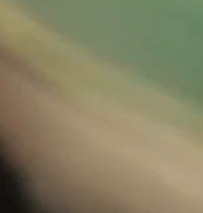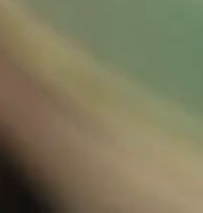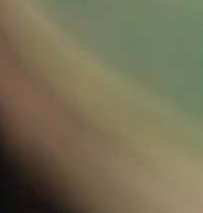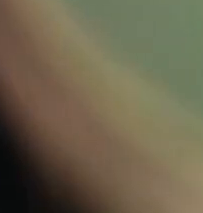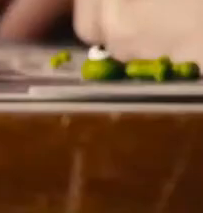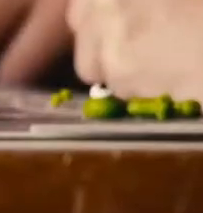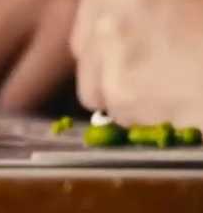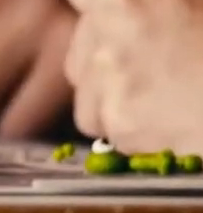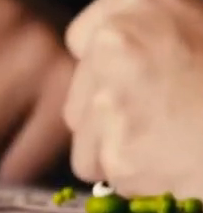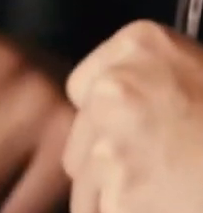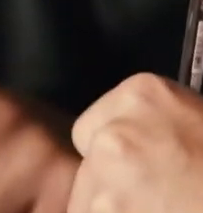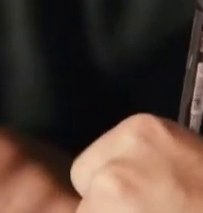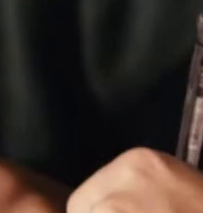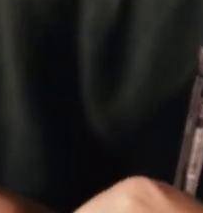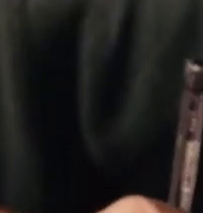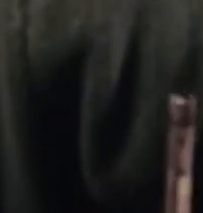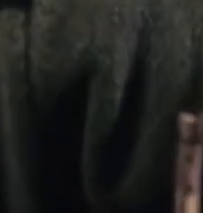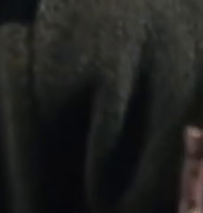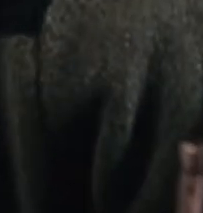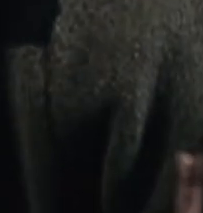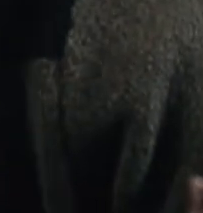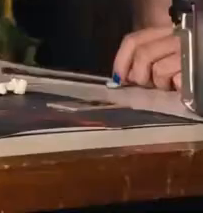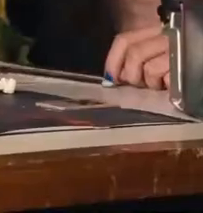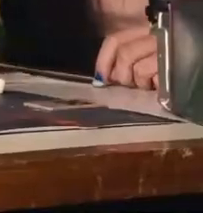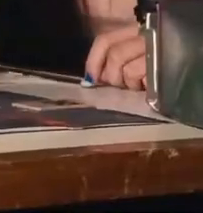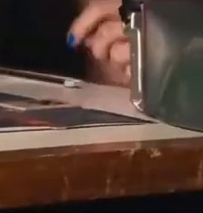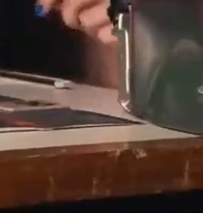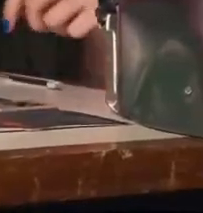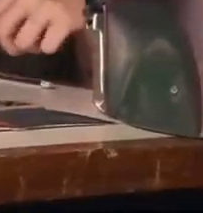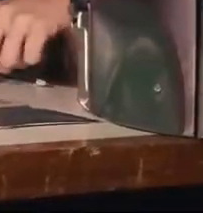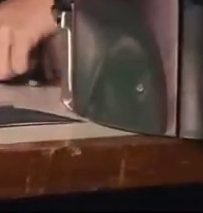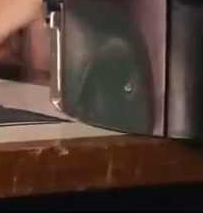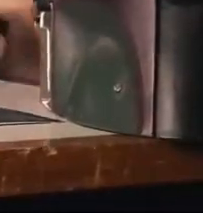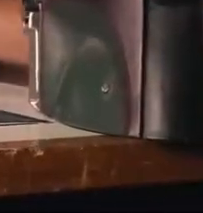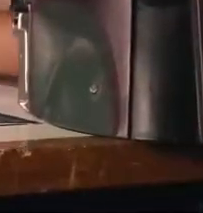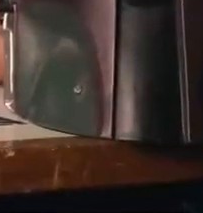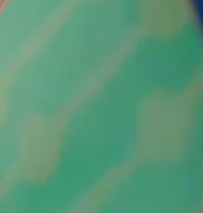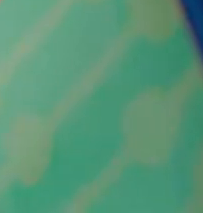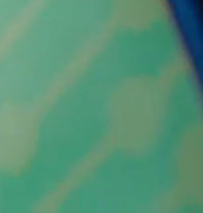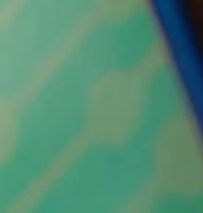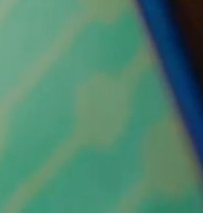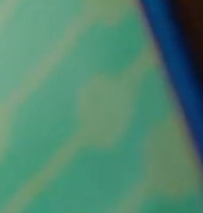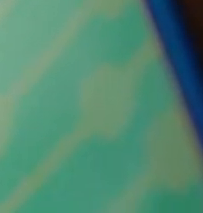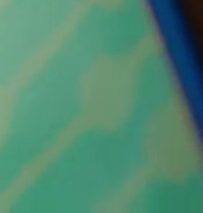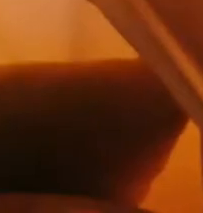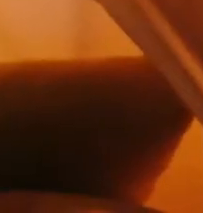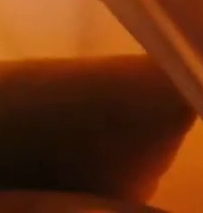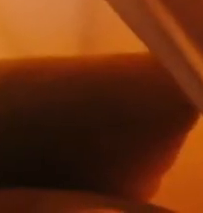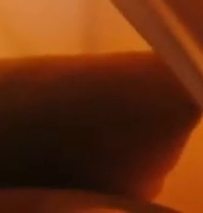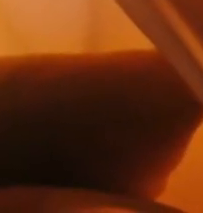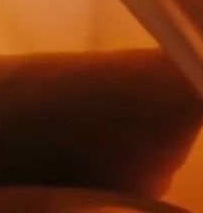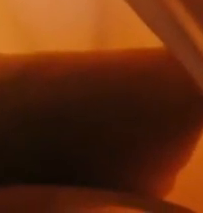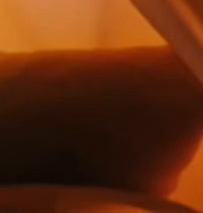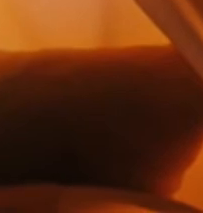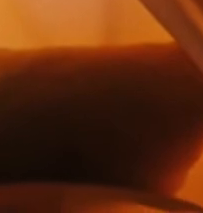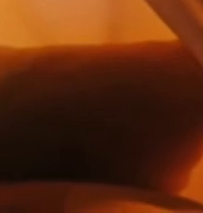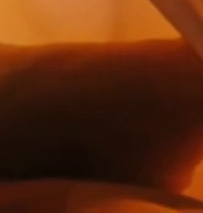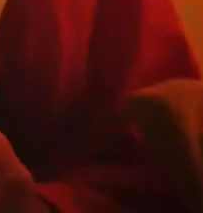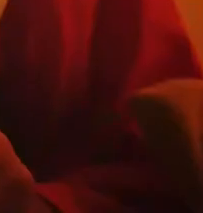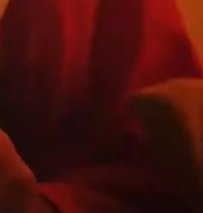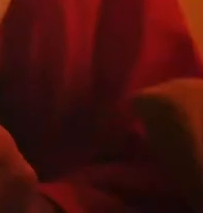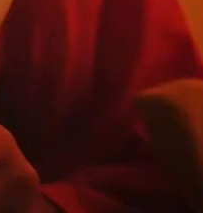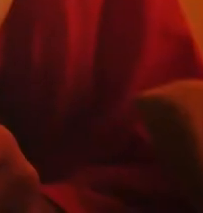numa jornada compartilhada com infinitas possibilidades de transformar a imaginação de todos em experiências